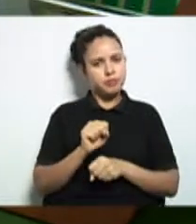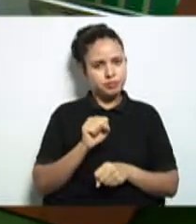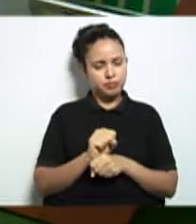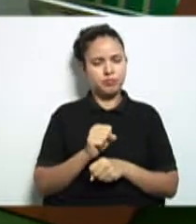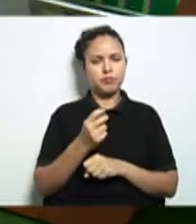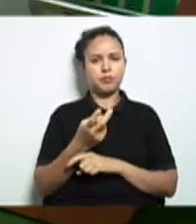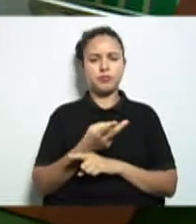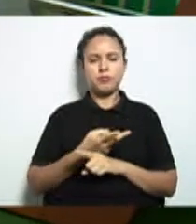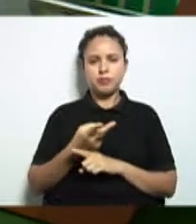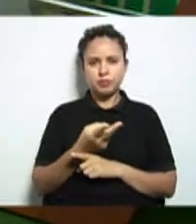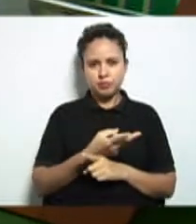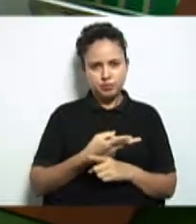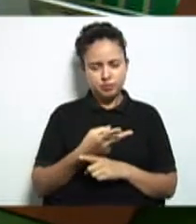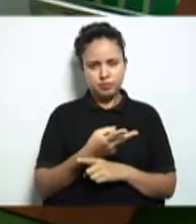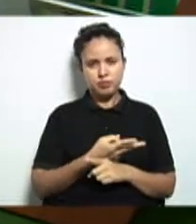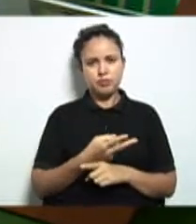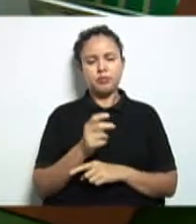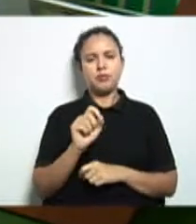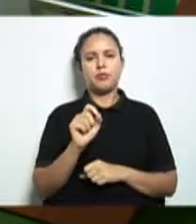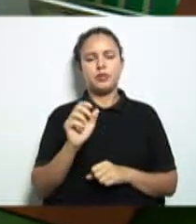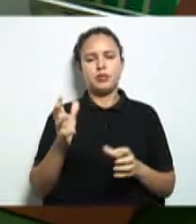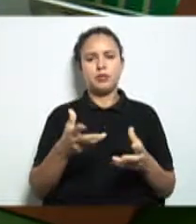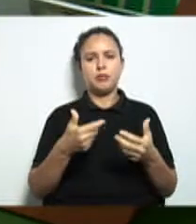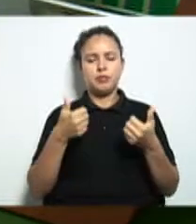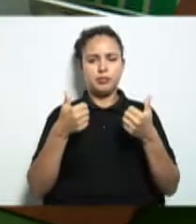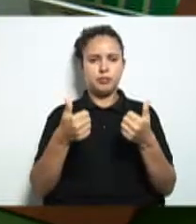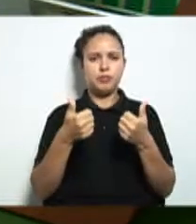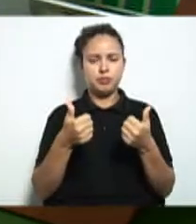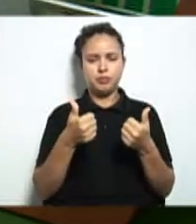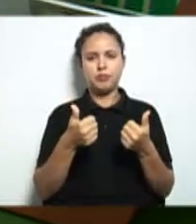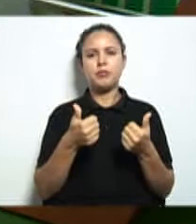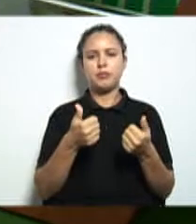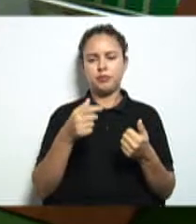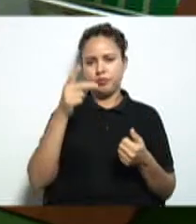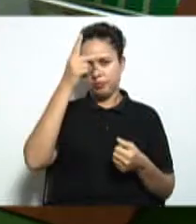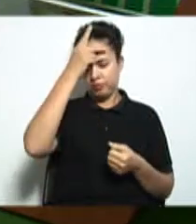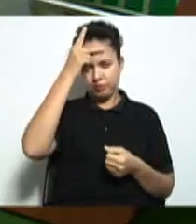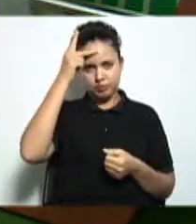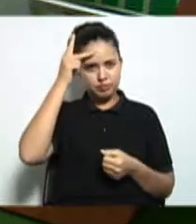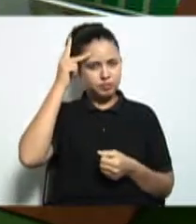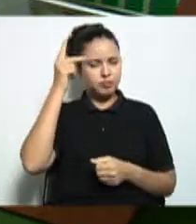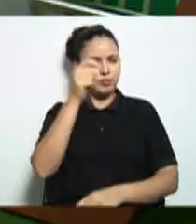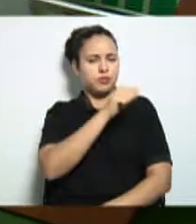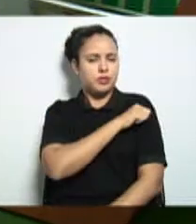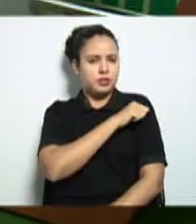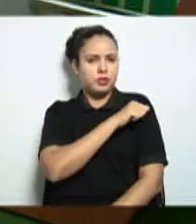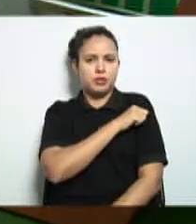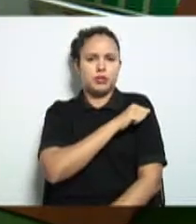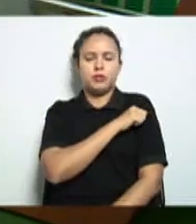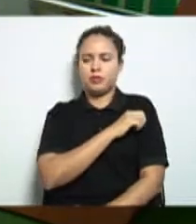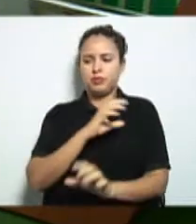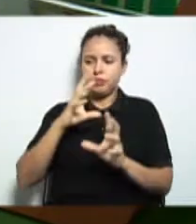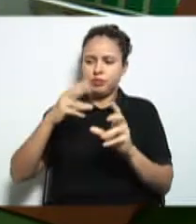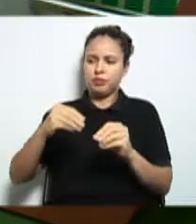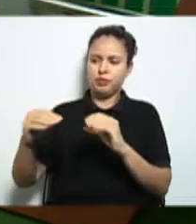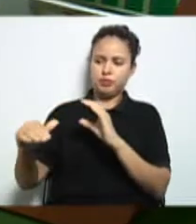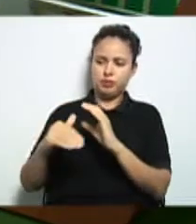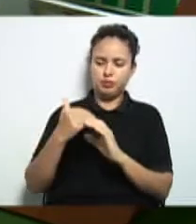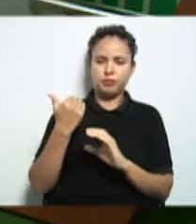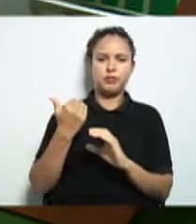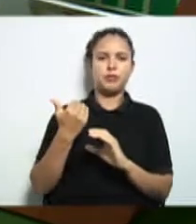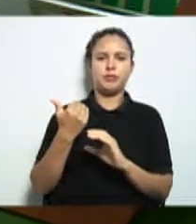buscando, né, as melhores participações ou todas as participações que chegarem e a